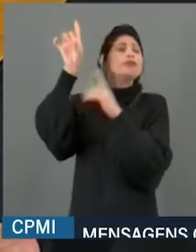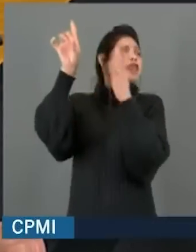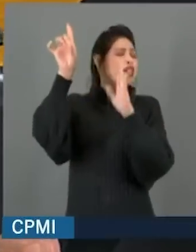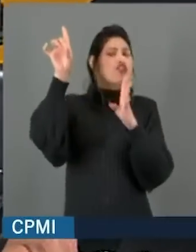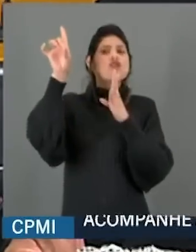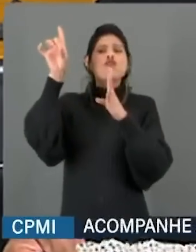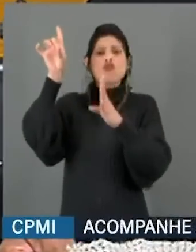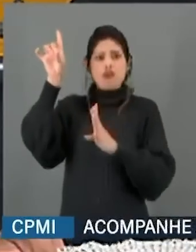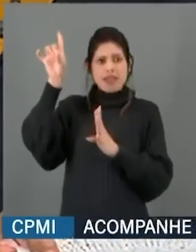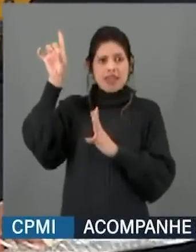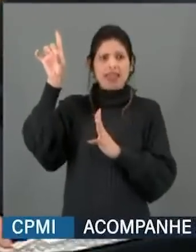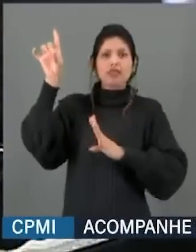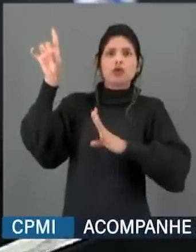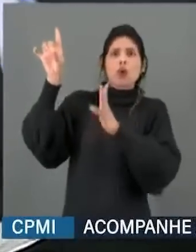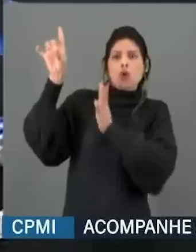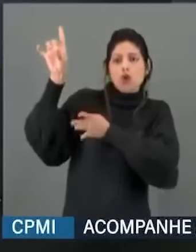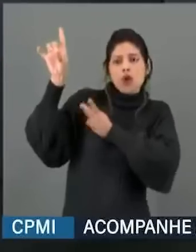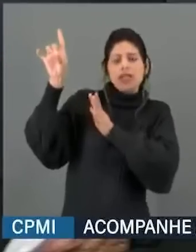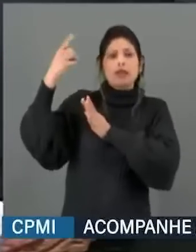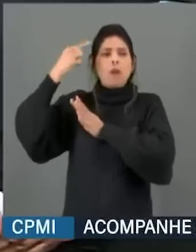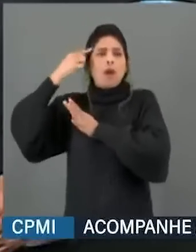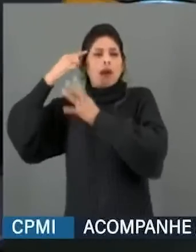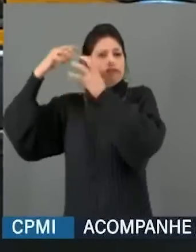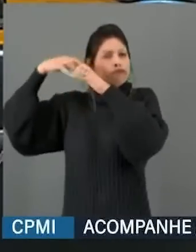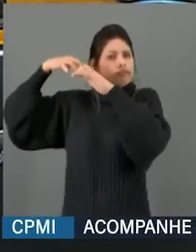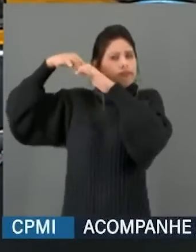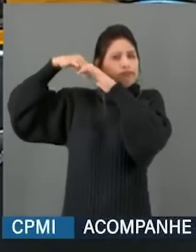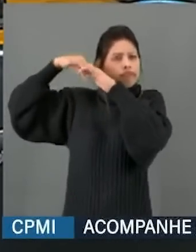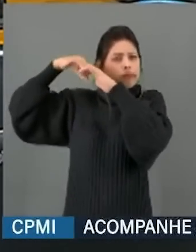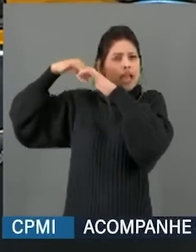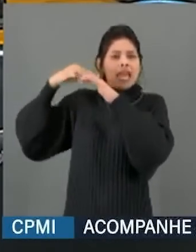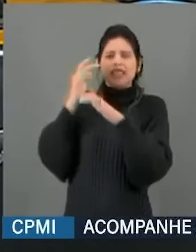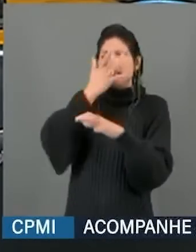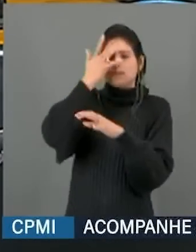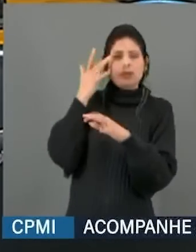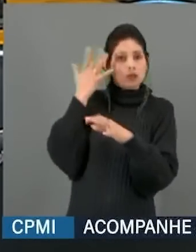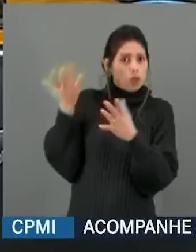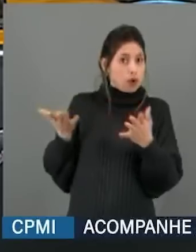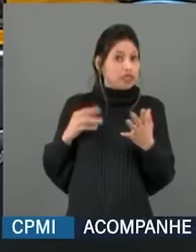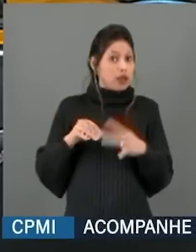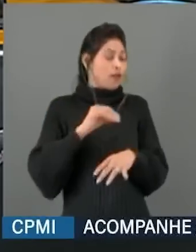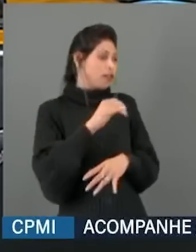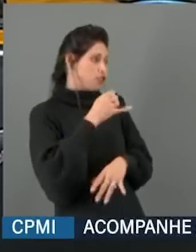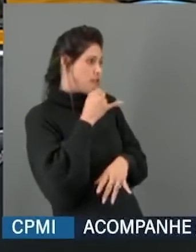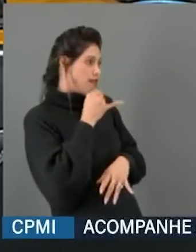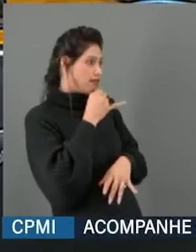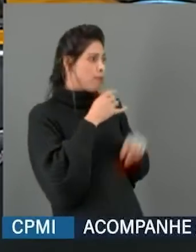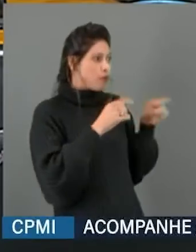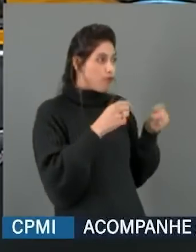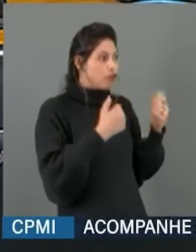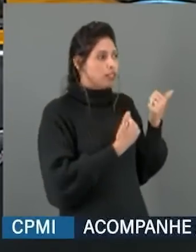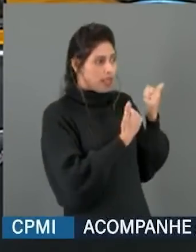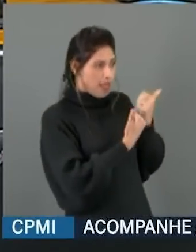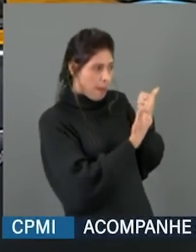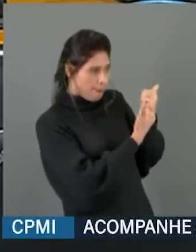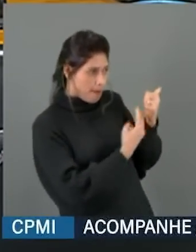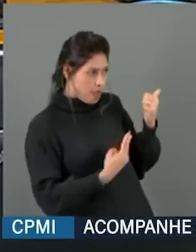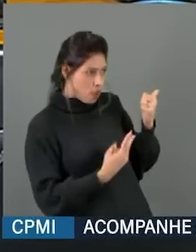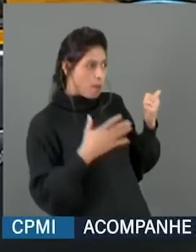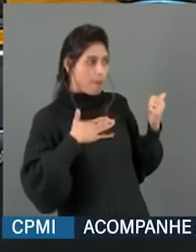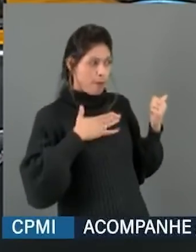conseguimos fiscalizar a consciência do ser humano. É impossível disso acontecer. Vou te dar um exemplo. Eu sou seu assessor, está fazendo agora essa época de